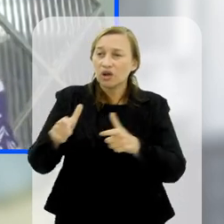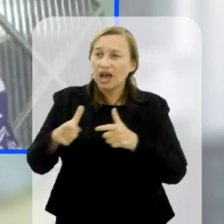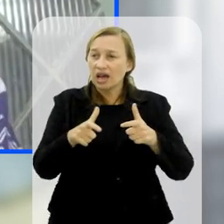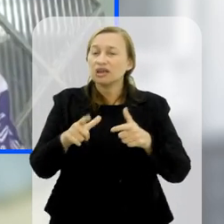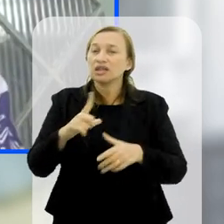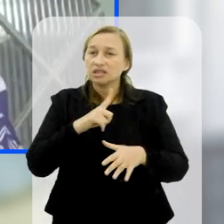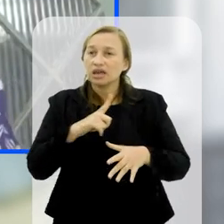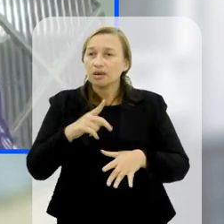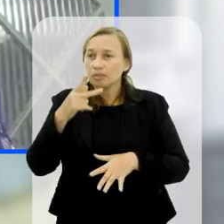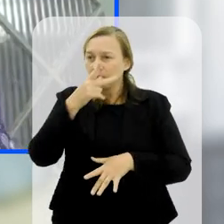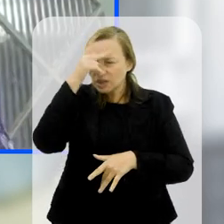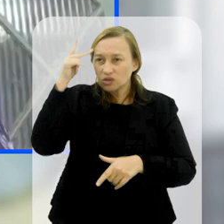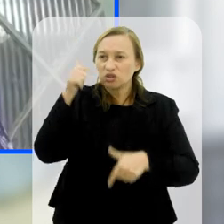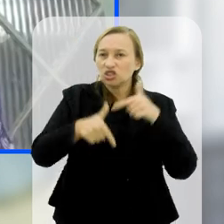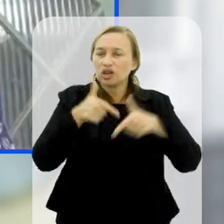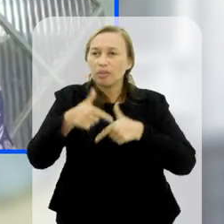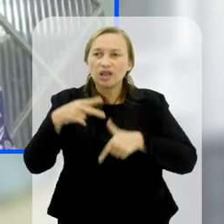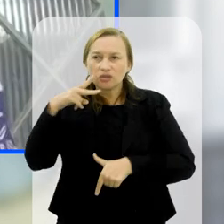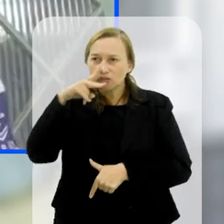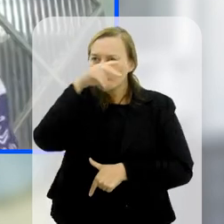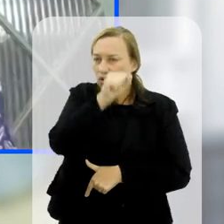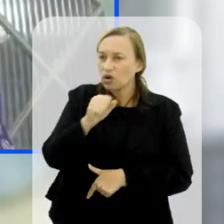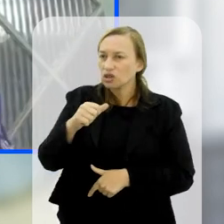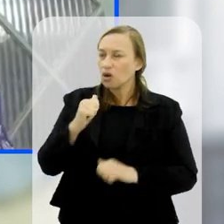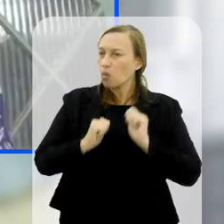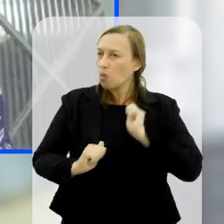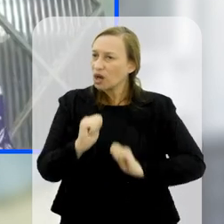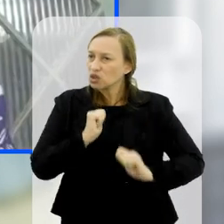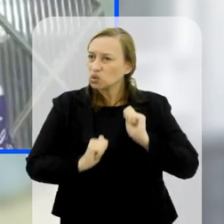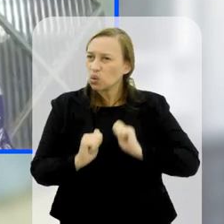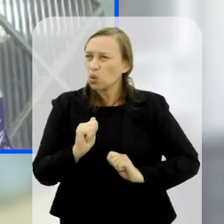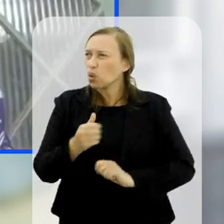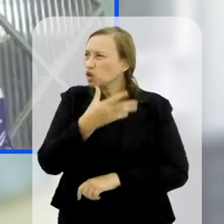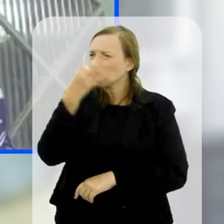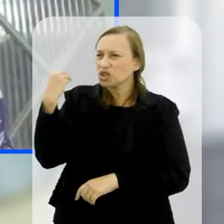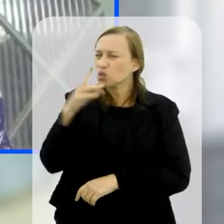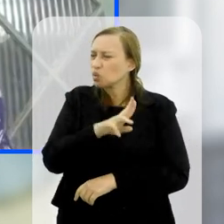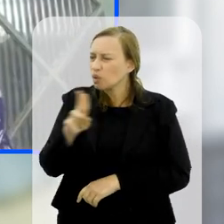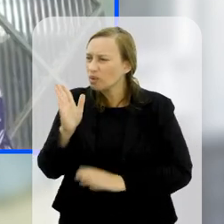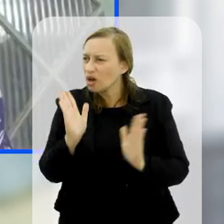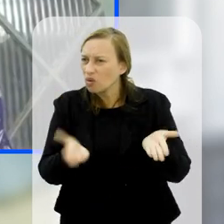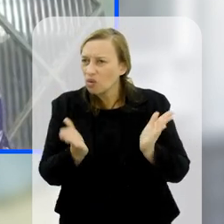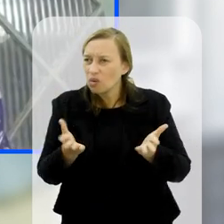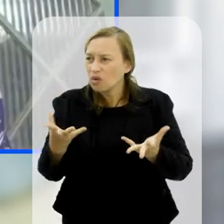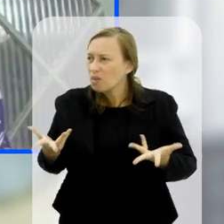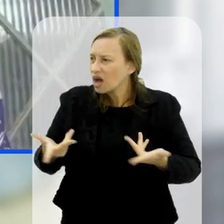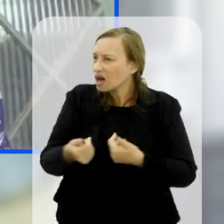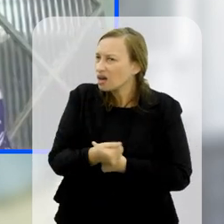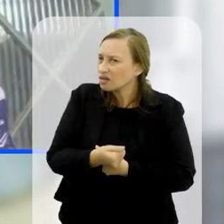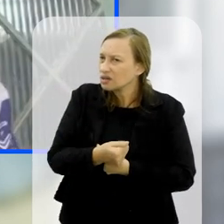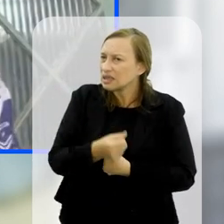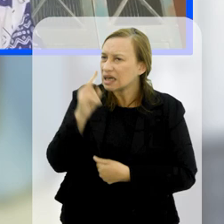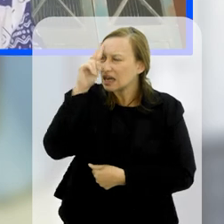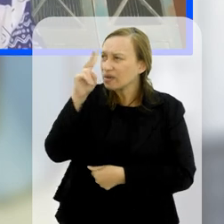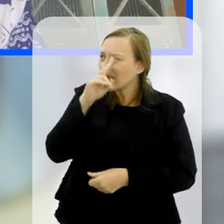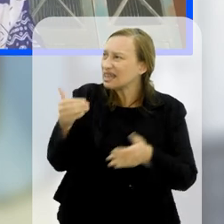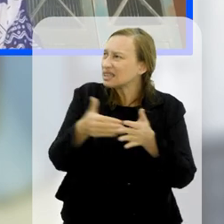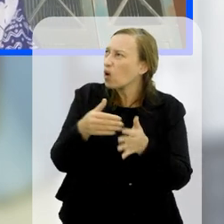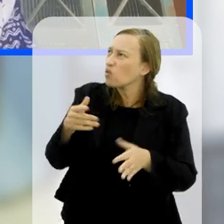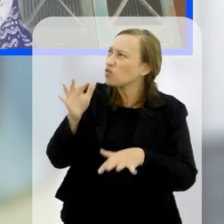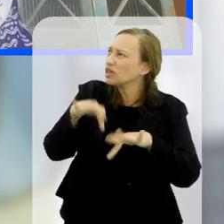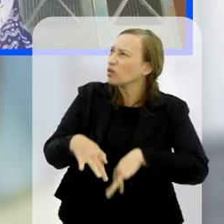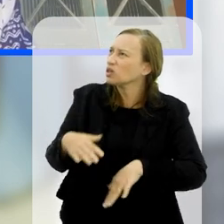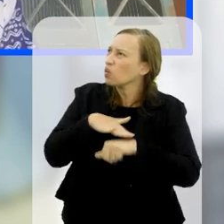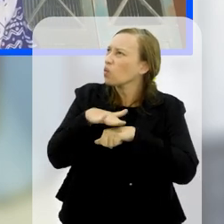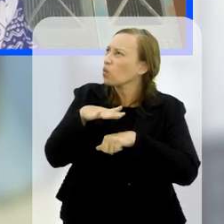que estão trabalhando aí fortemente. Um ator desses, que eu esqueci o nome dele agora, maravilhoso, eu vou lembrar até o final da